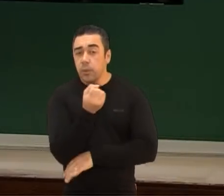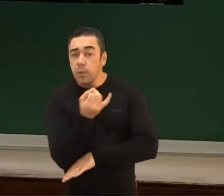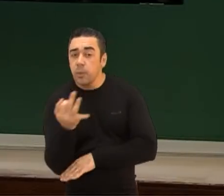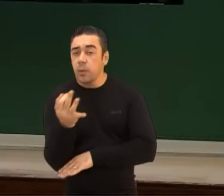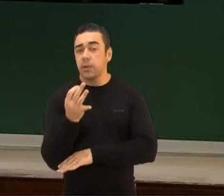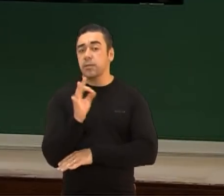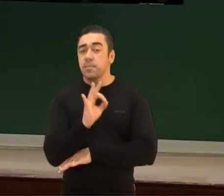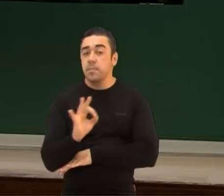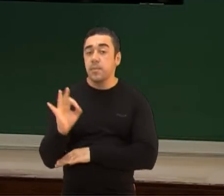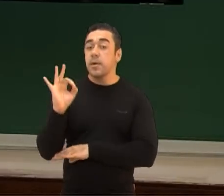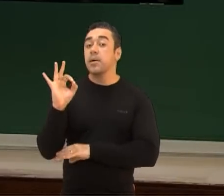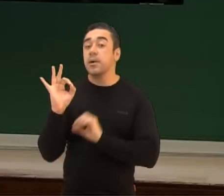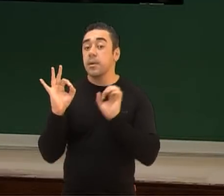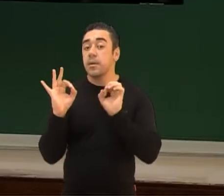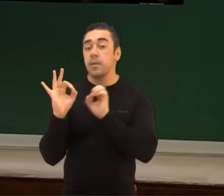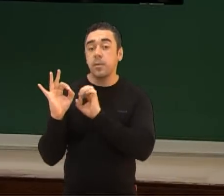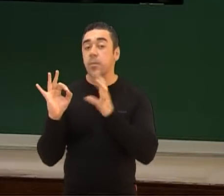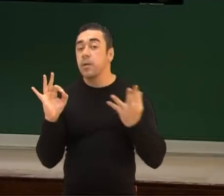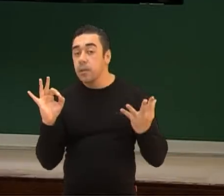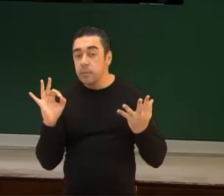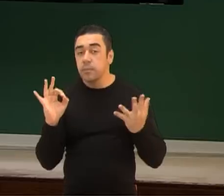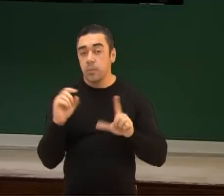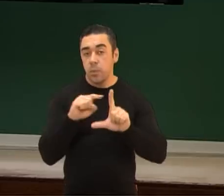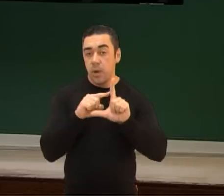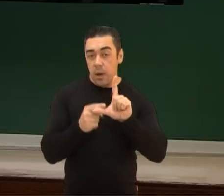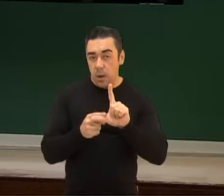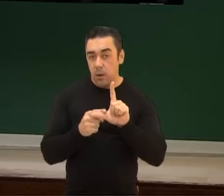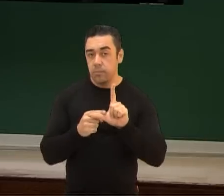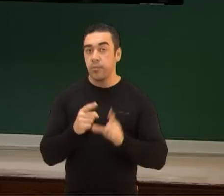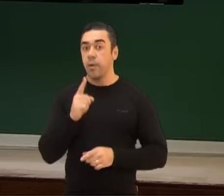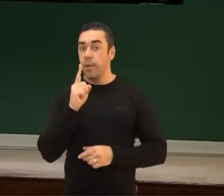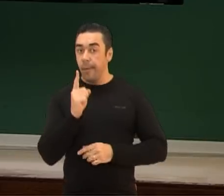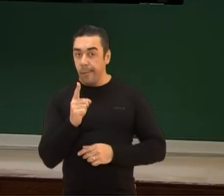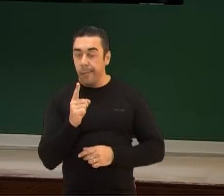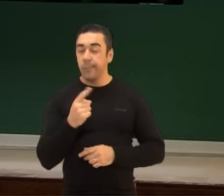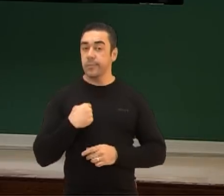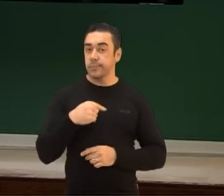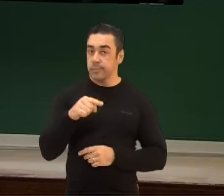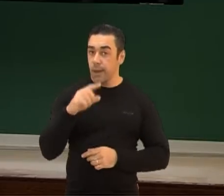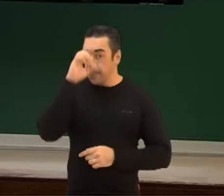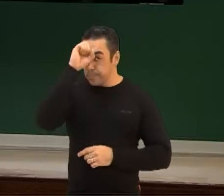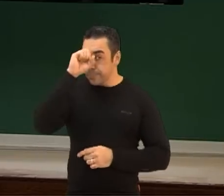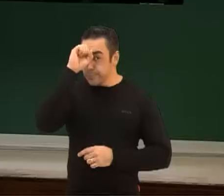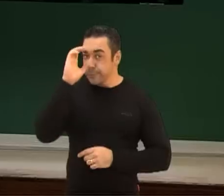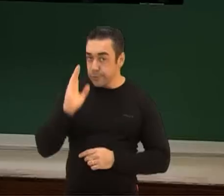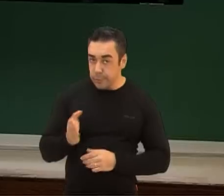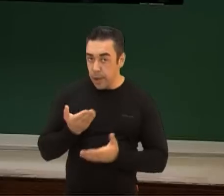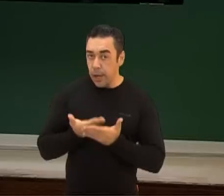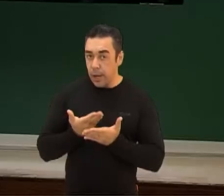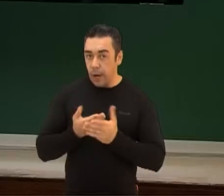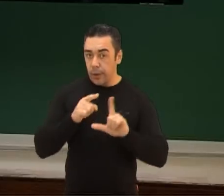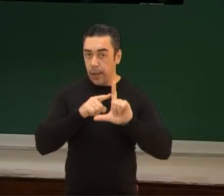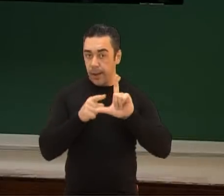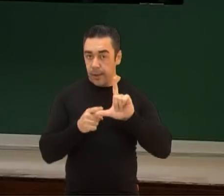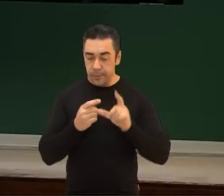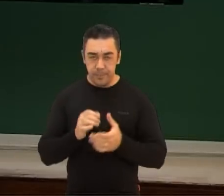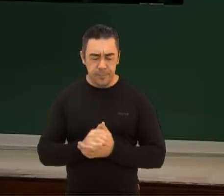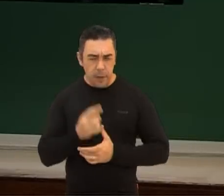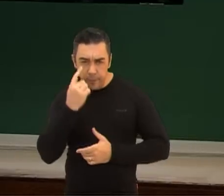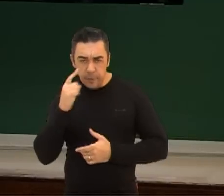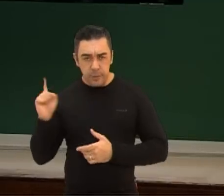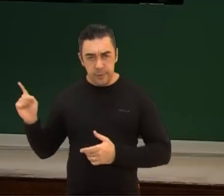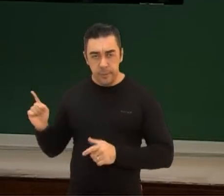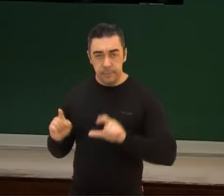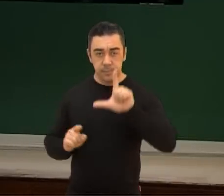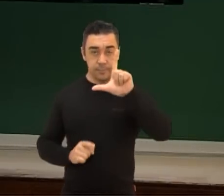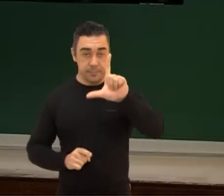do ângulo. Então agora nós vamos usar os nossos conhecimentos das nossas aulas de ângulo. Então vejamos